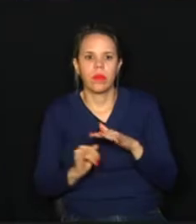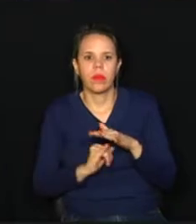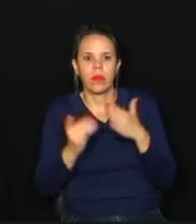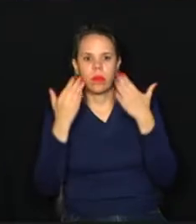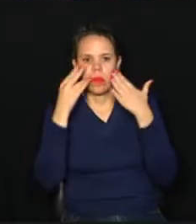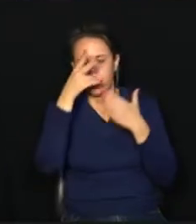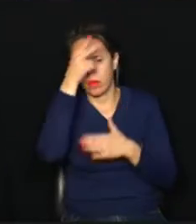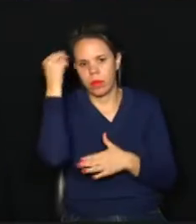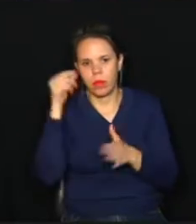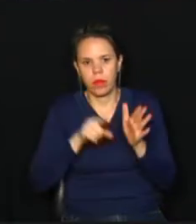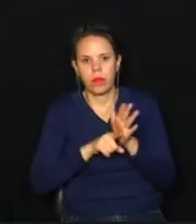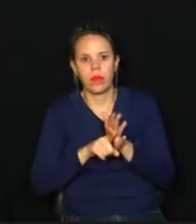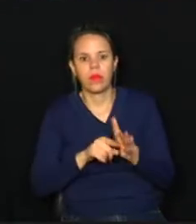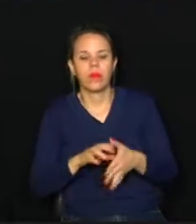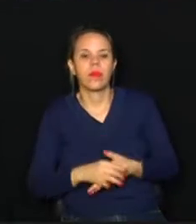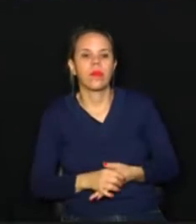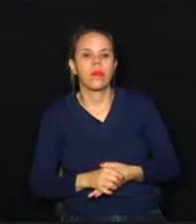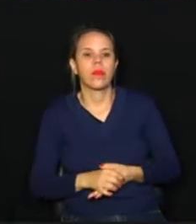de pesquisa,